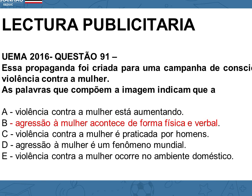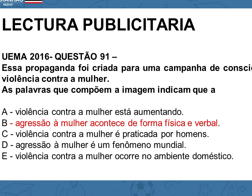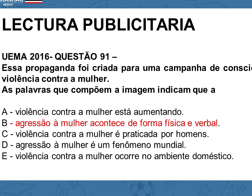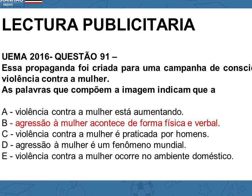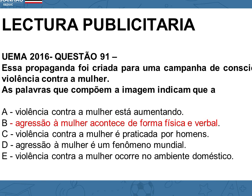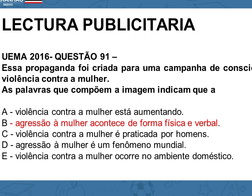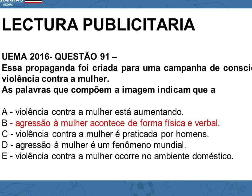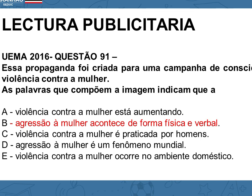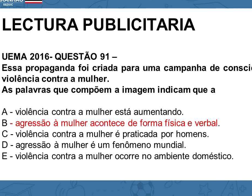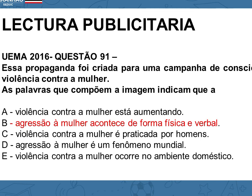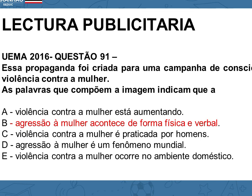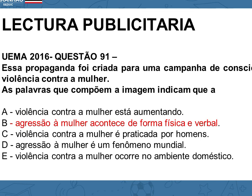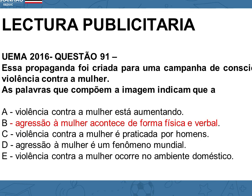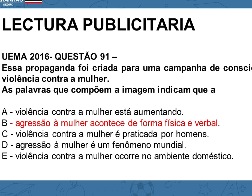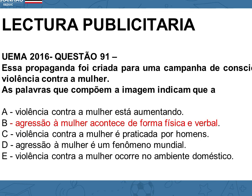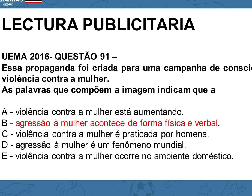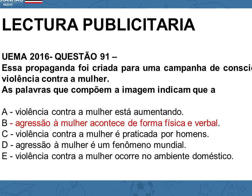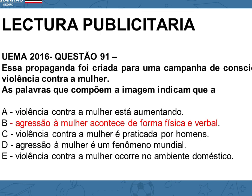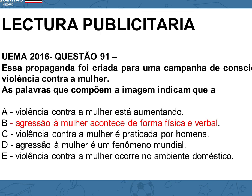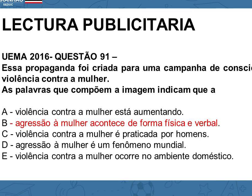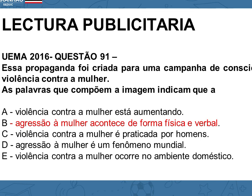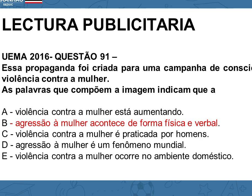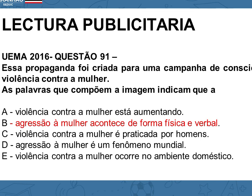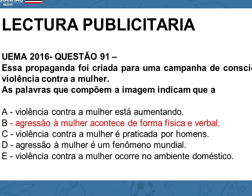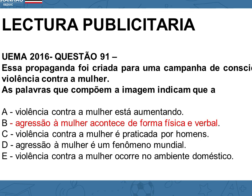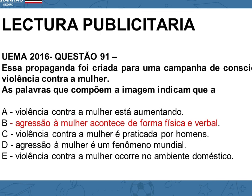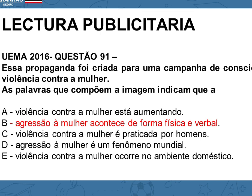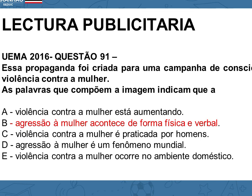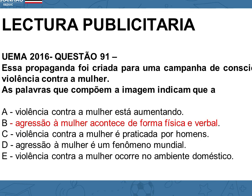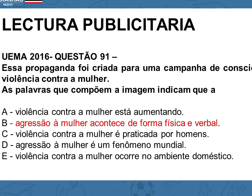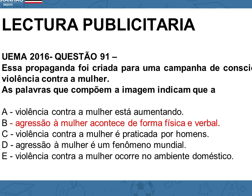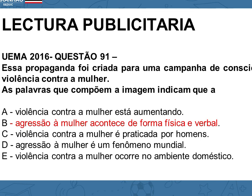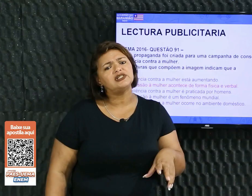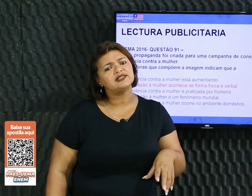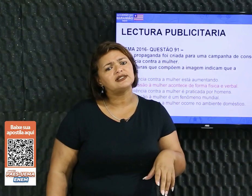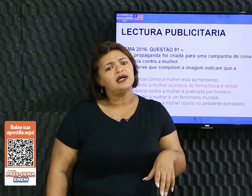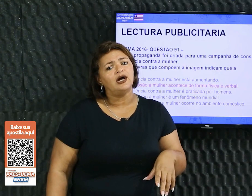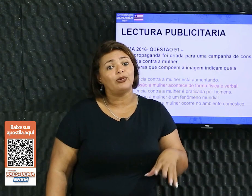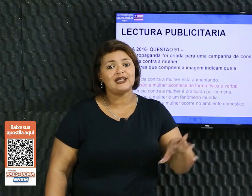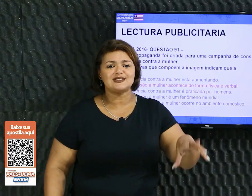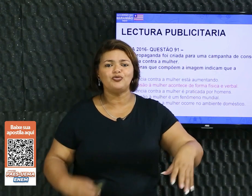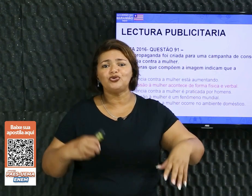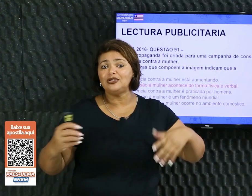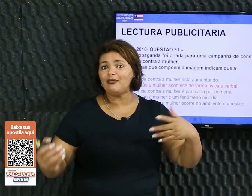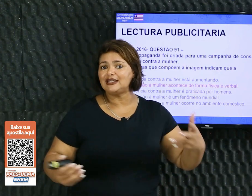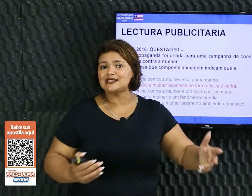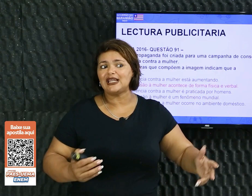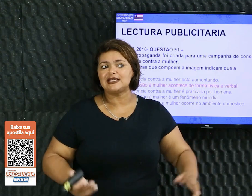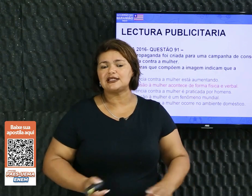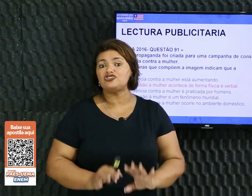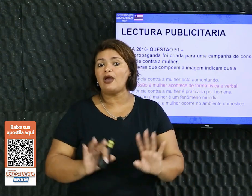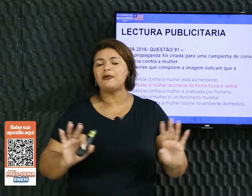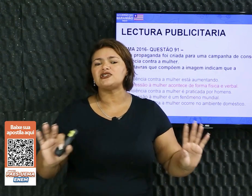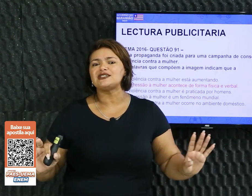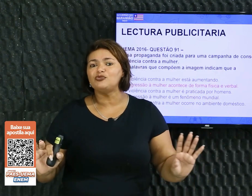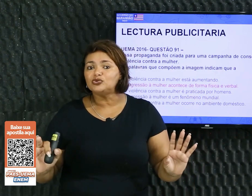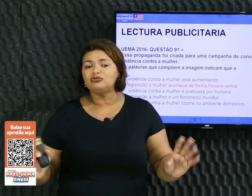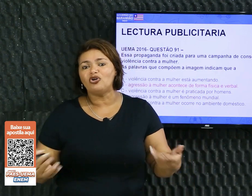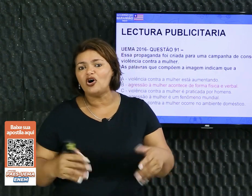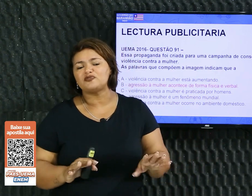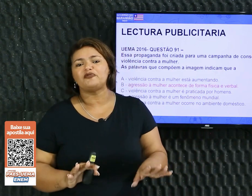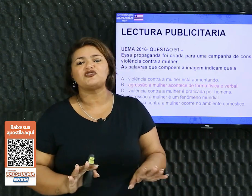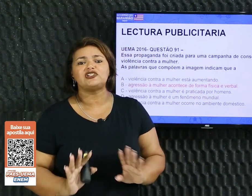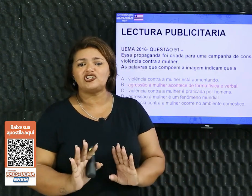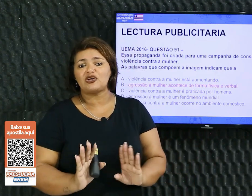Muitas adolescentes, elas às vezes vão para a escola, ficam tão quietinhas, quando elas são muito animadas, alegres, que de repente elas